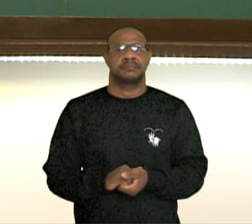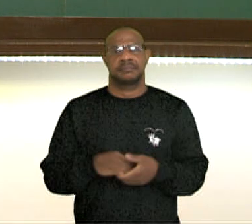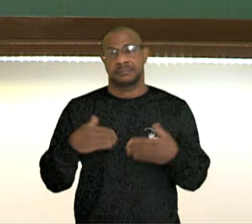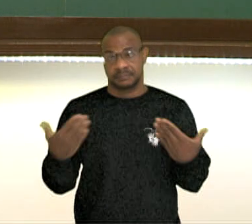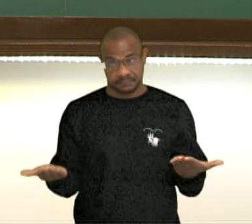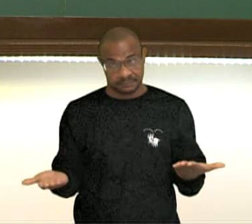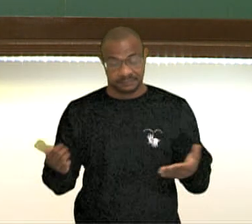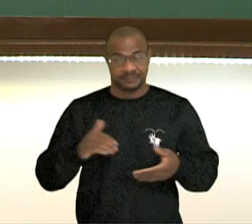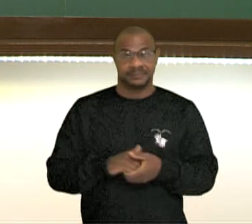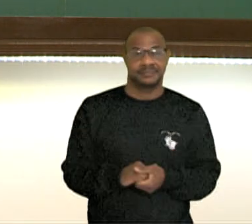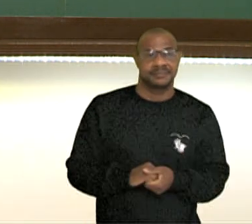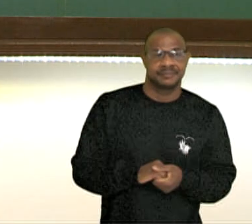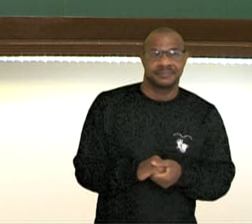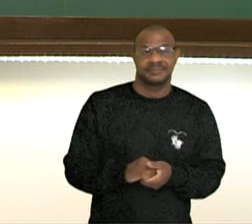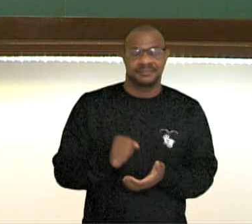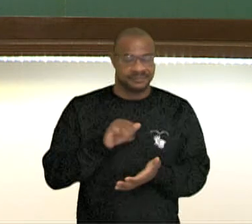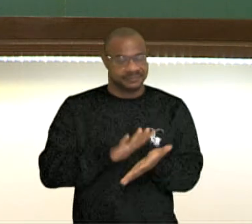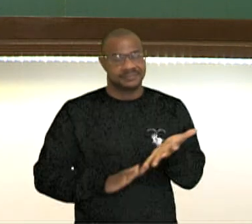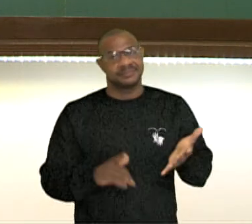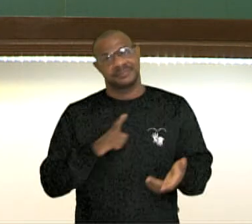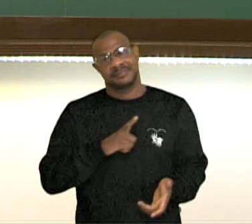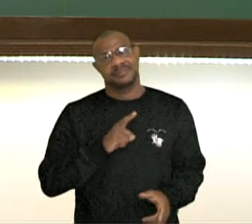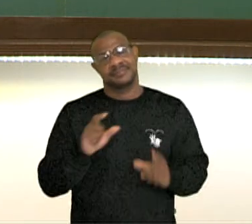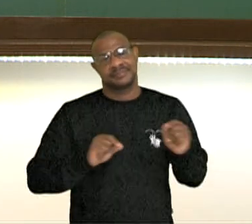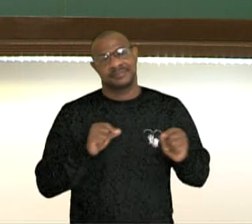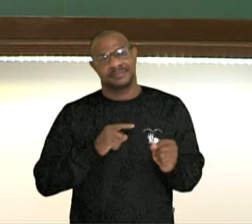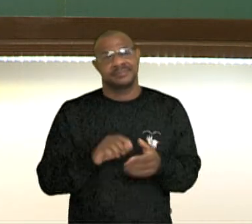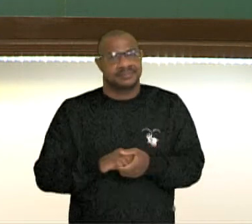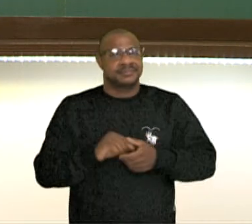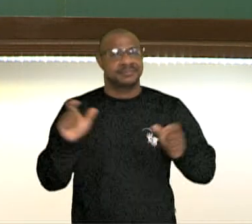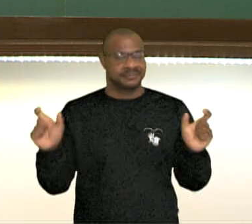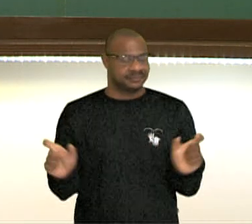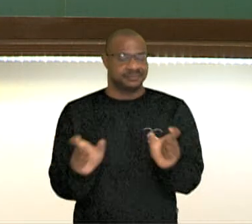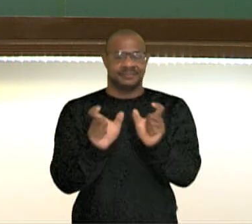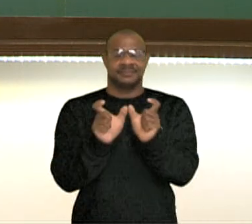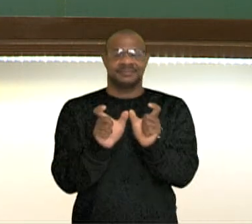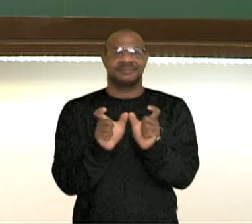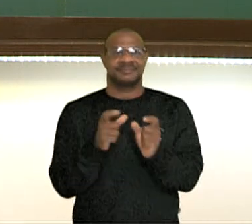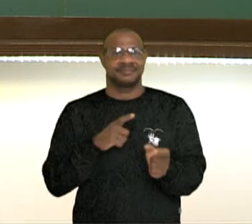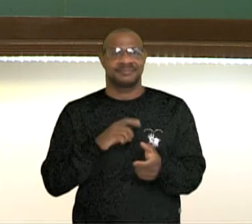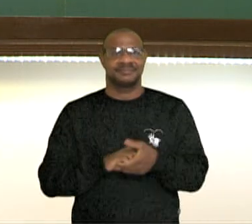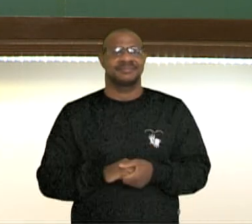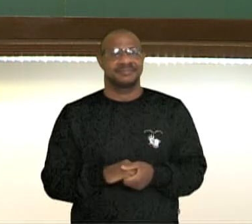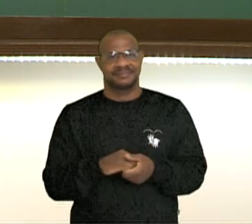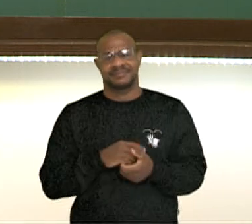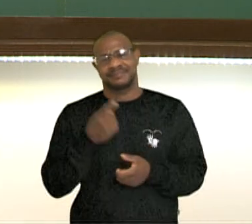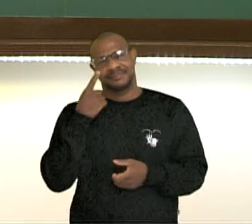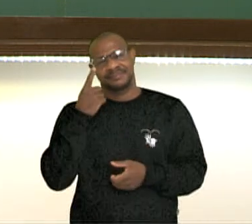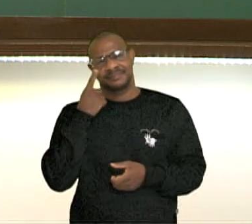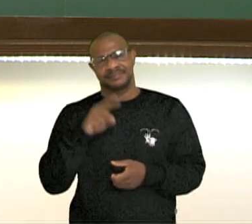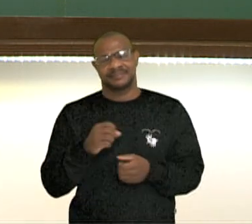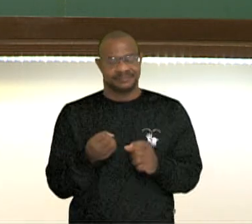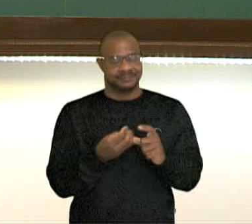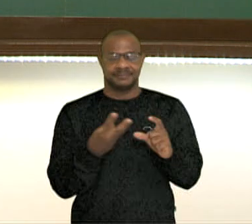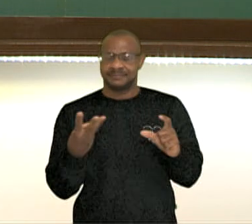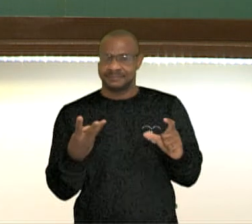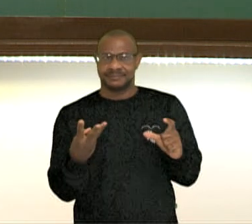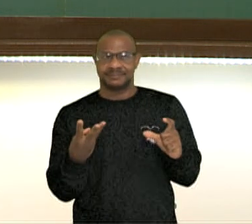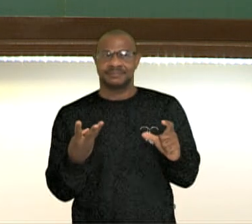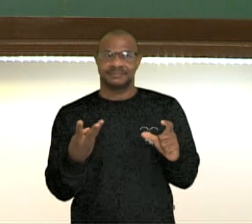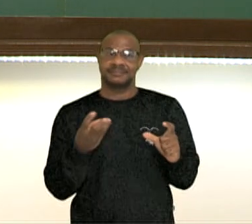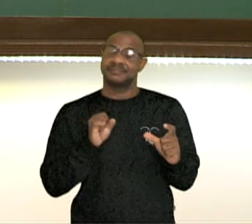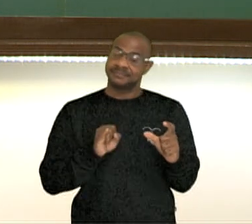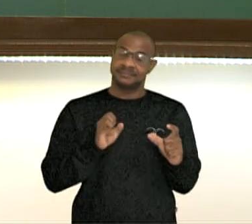E agora, nesse exercício, nós temos a junção dos dois anteriores, né? Que é para verificar se é um trinômio. E